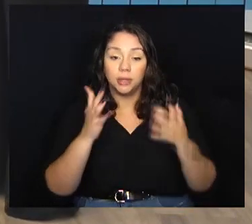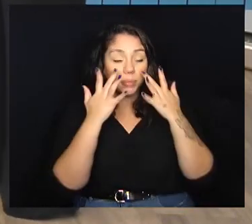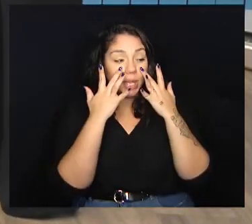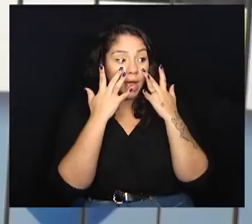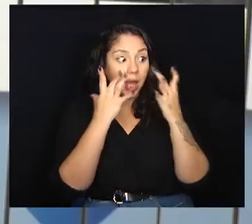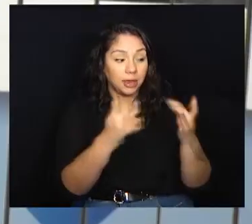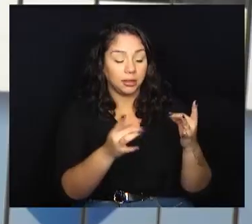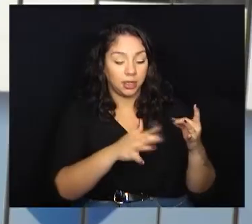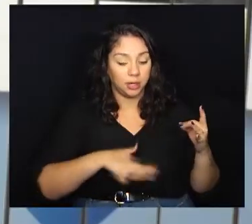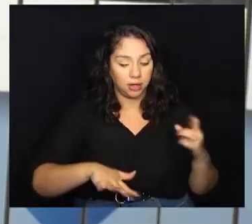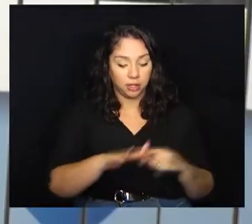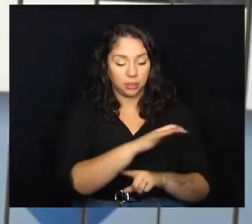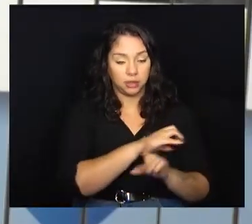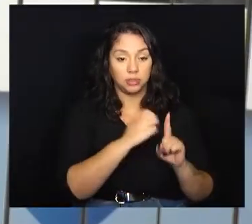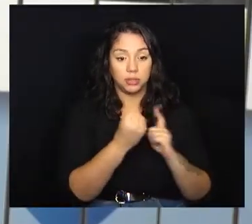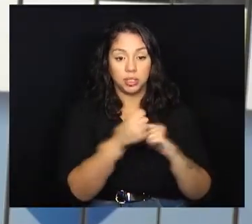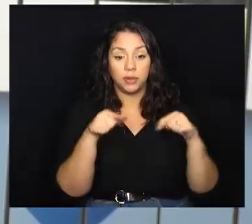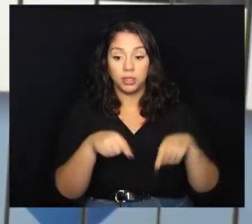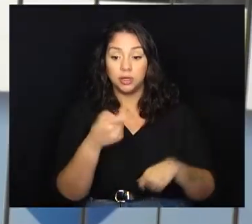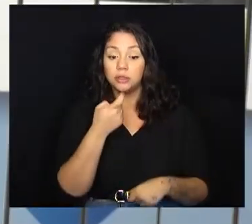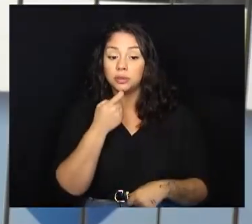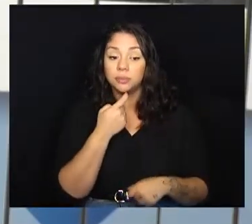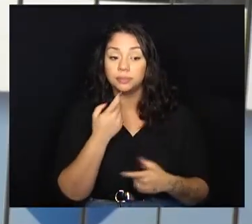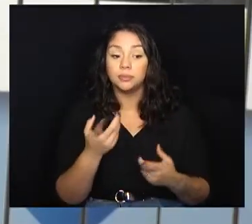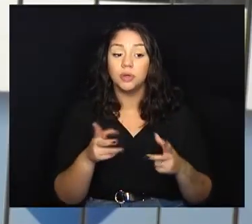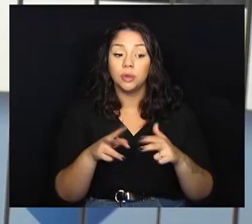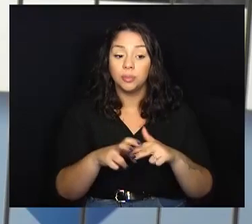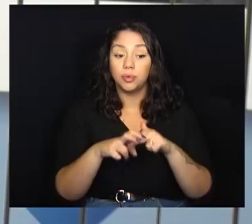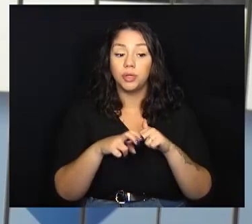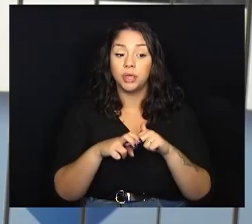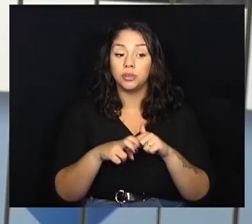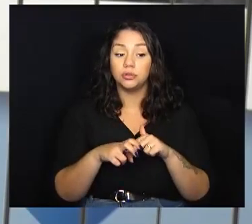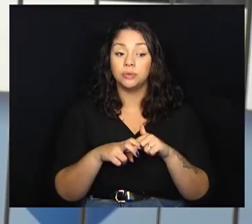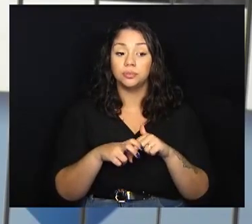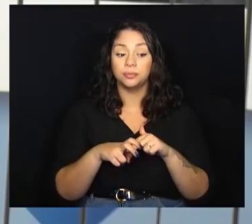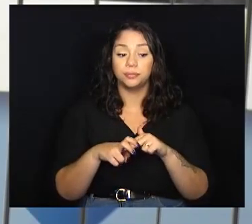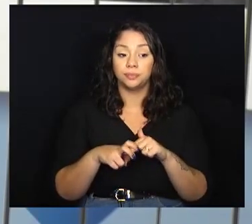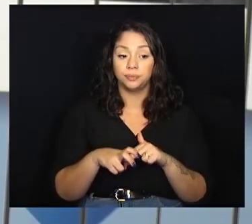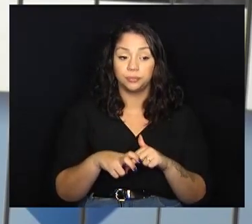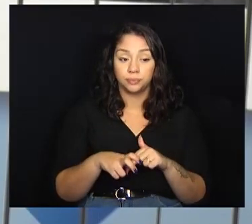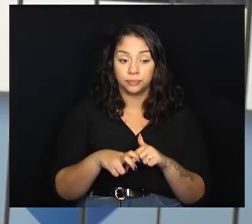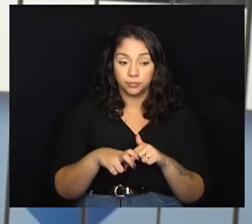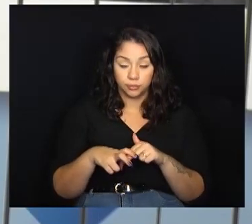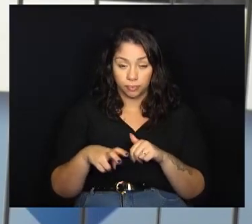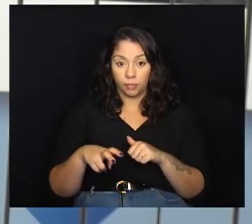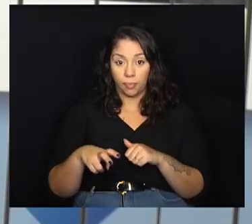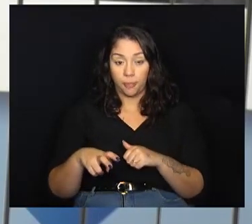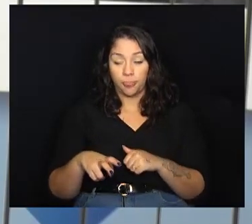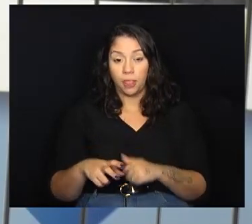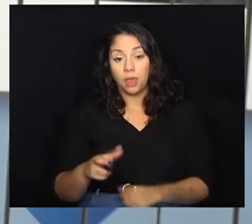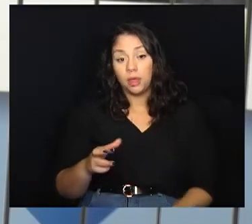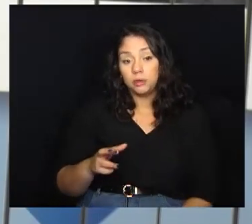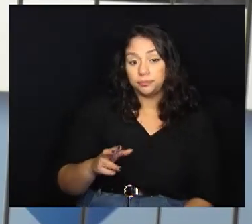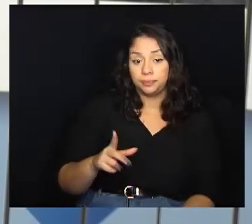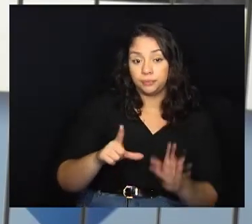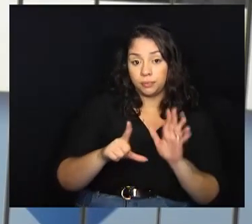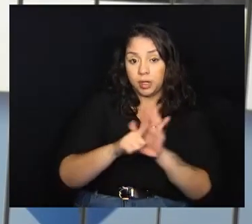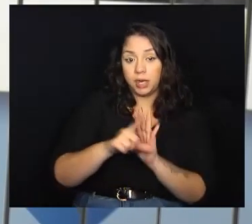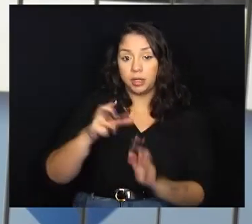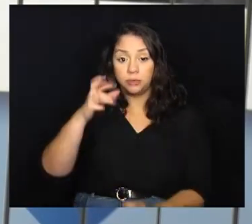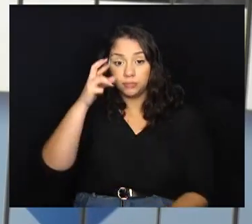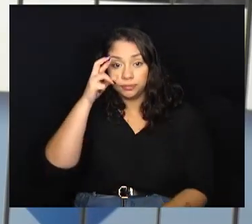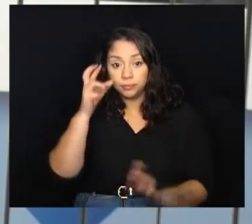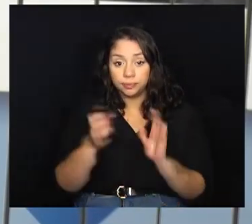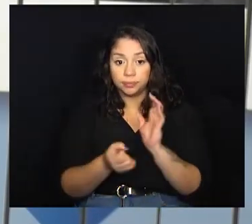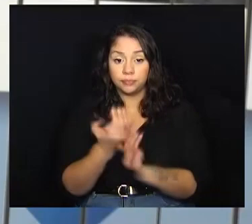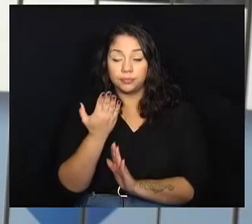sociais, também aqui do nosso município. Por isso, um projeto de lei ordinária de autoria do vereador Carlinhos Camelot institui a